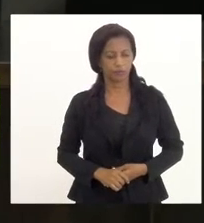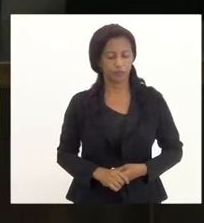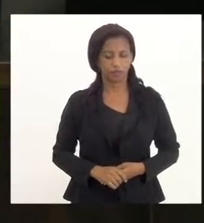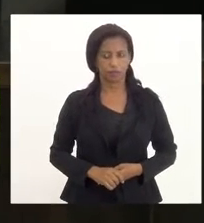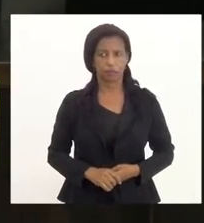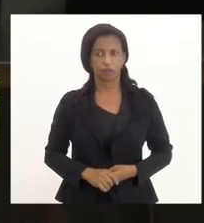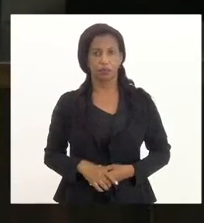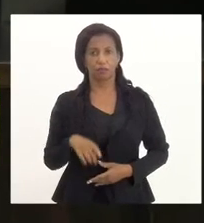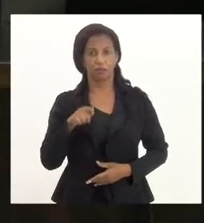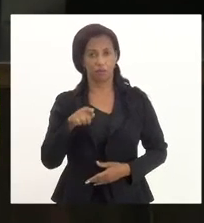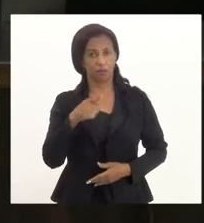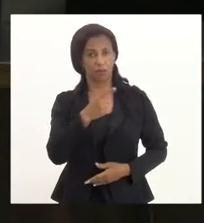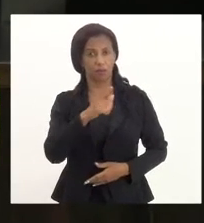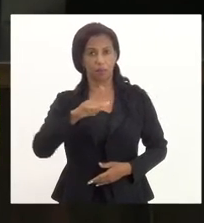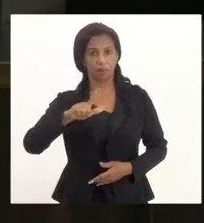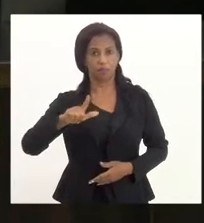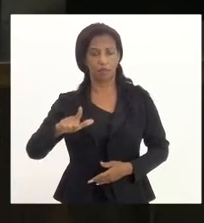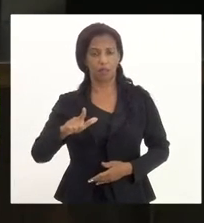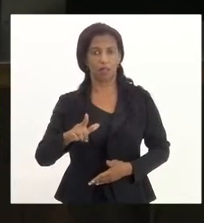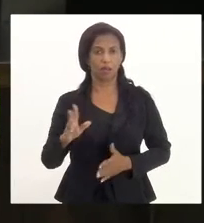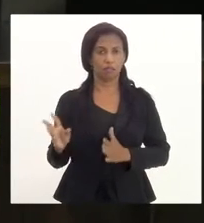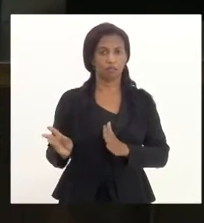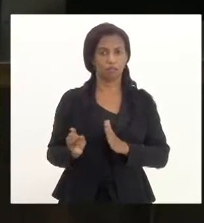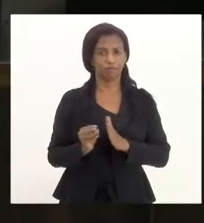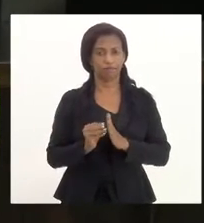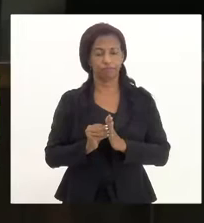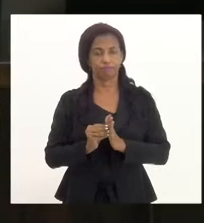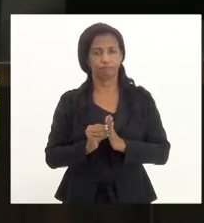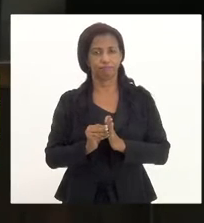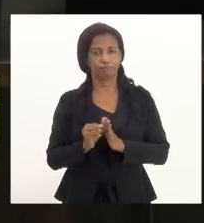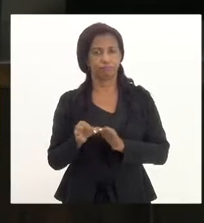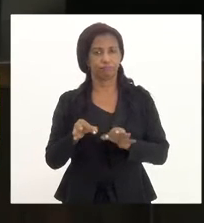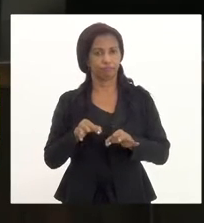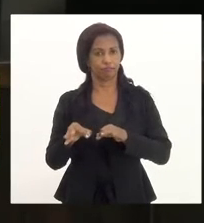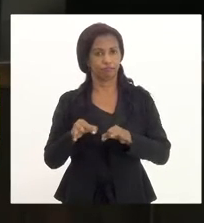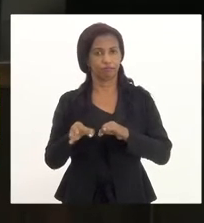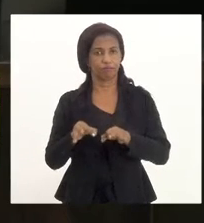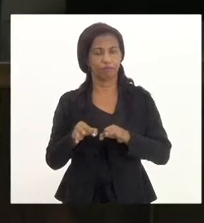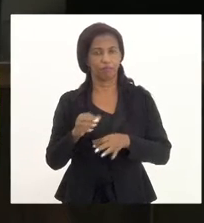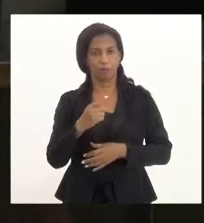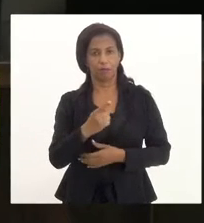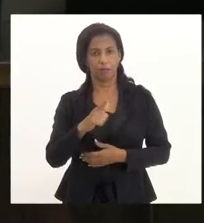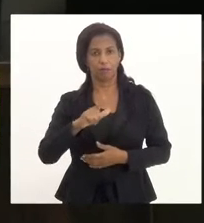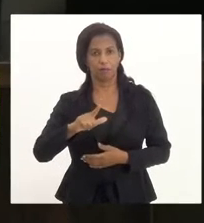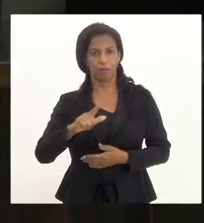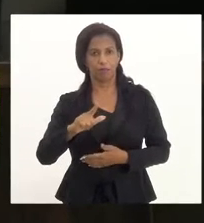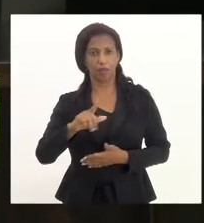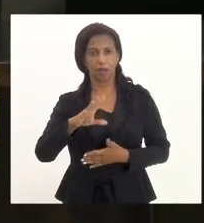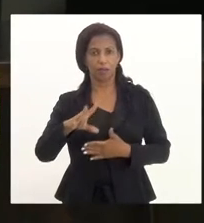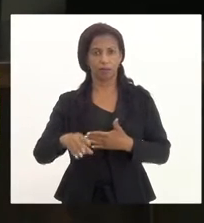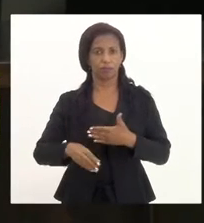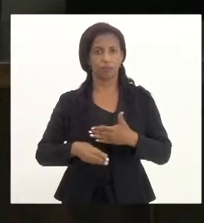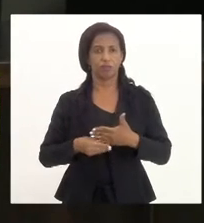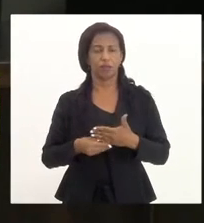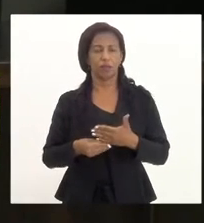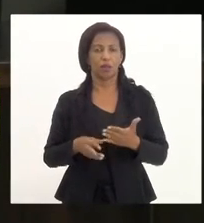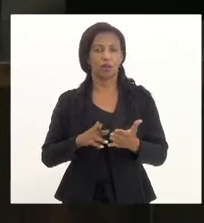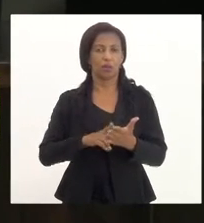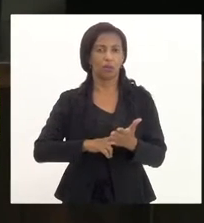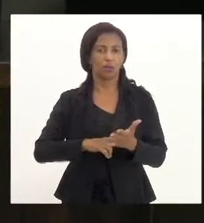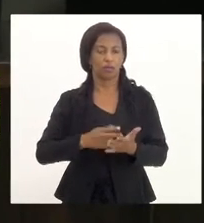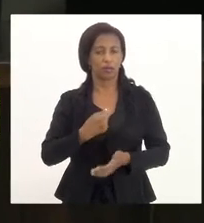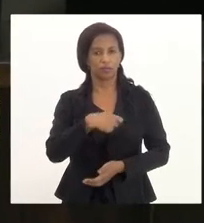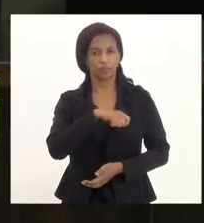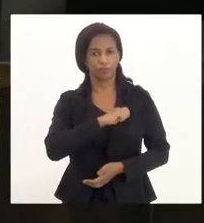deixe pele para a gente ir pro lado de forma sintética com o PL de adesão ao regime de recuperação